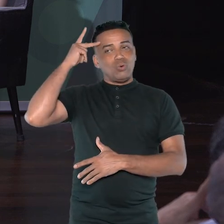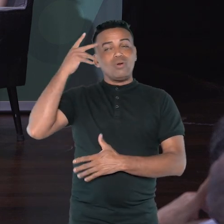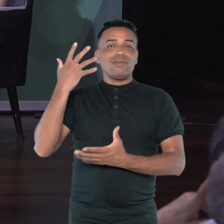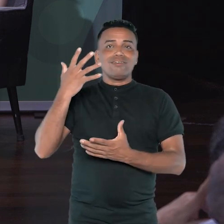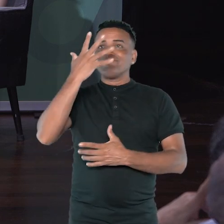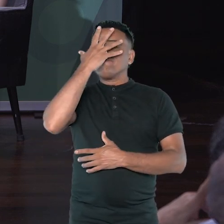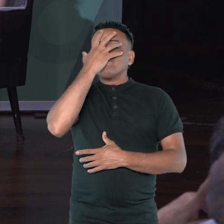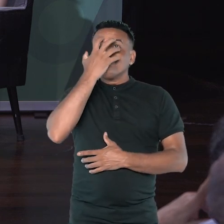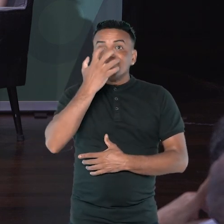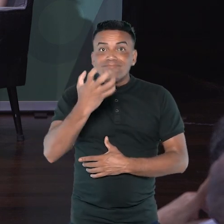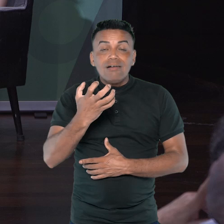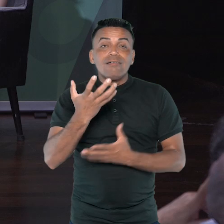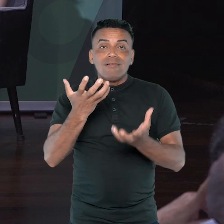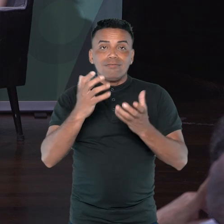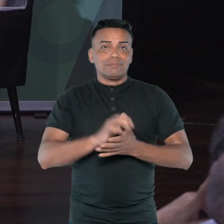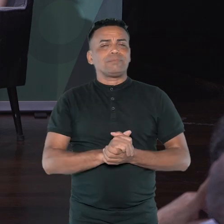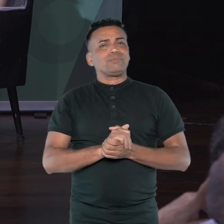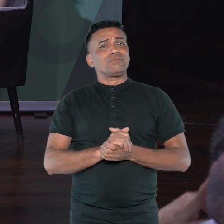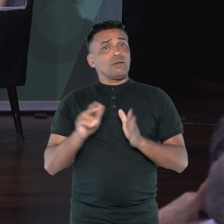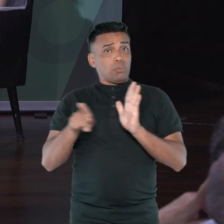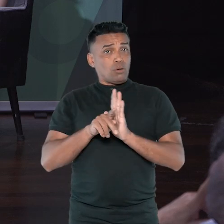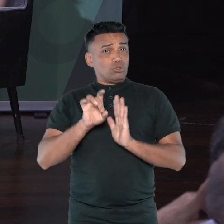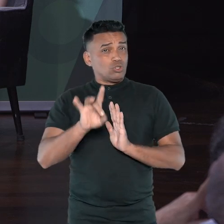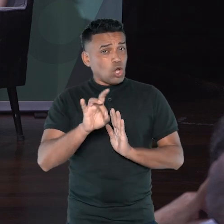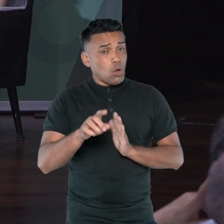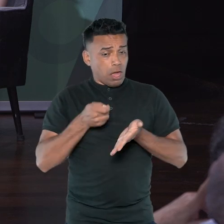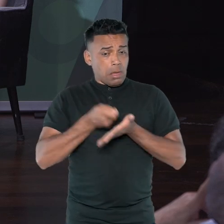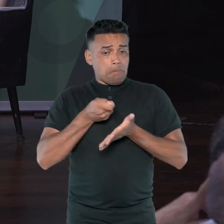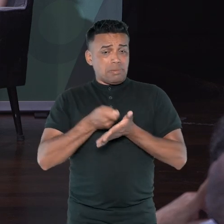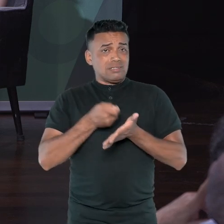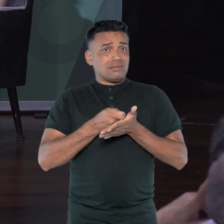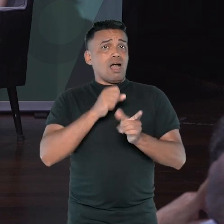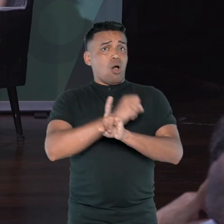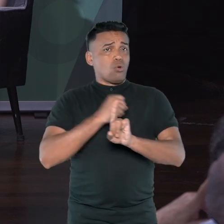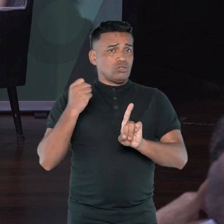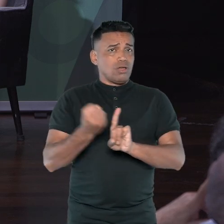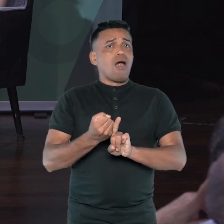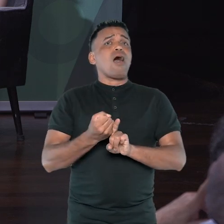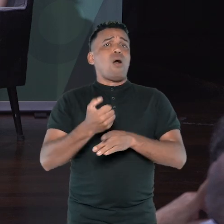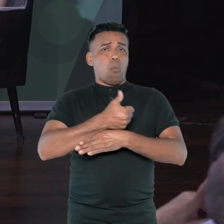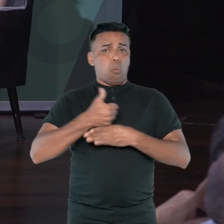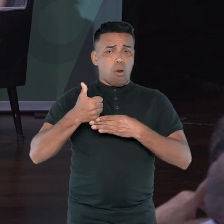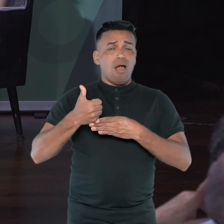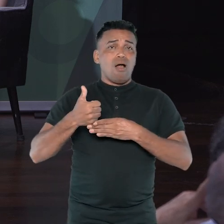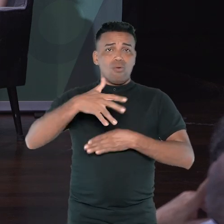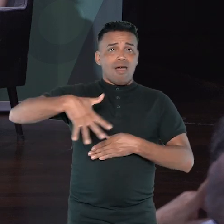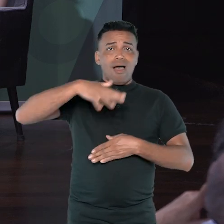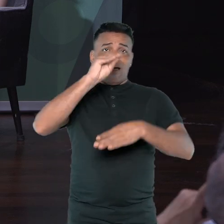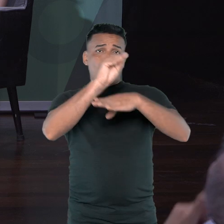desejar. Isso só recai em uma imposição normativa e moral sobre o cuidado